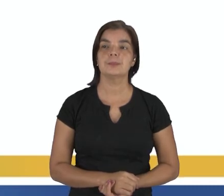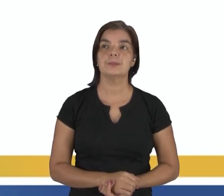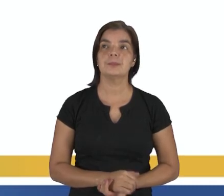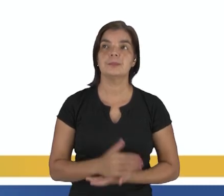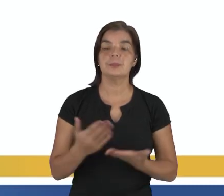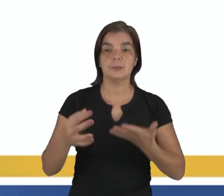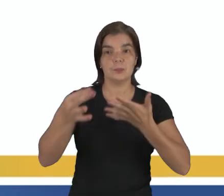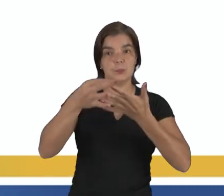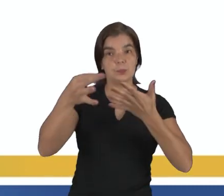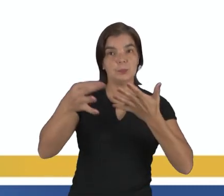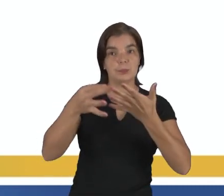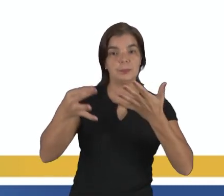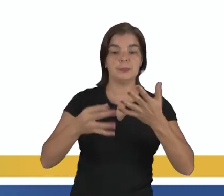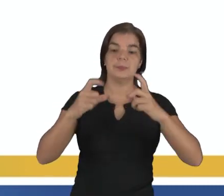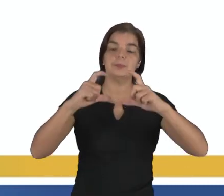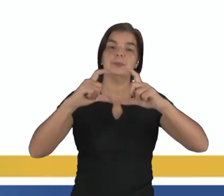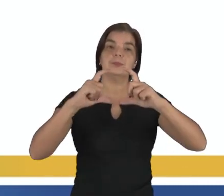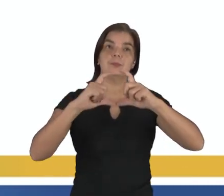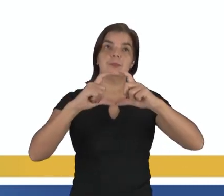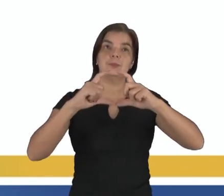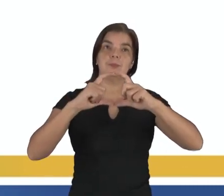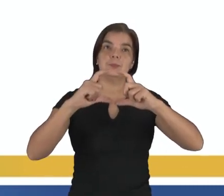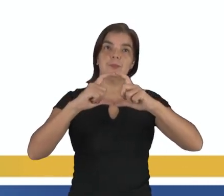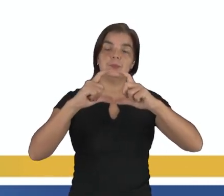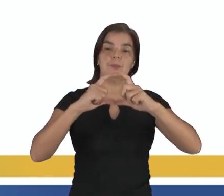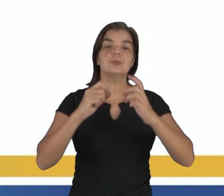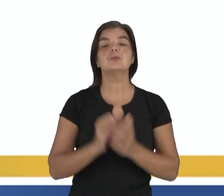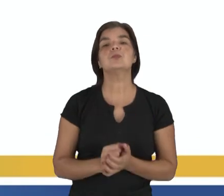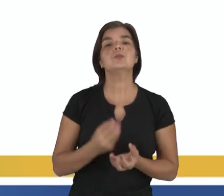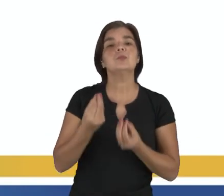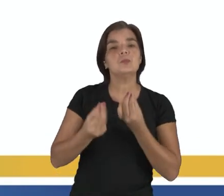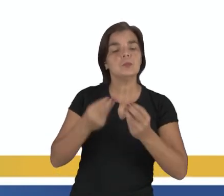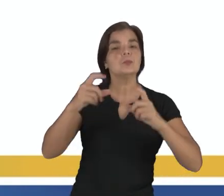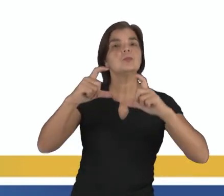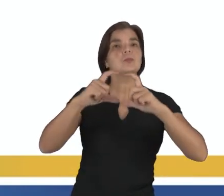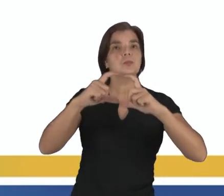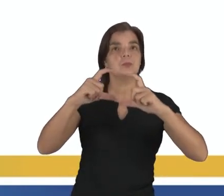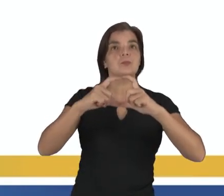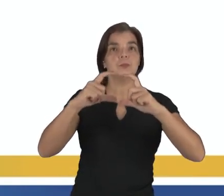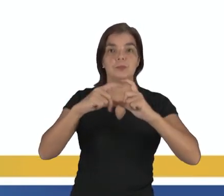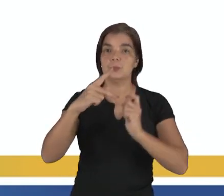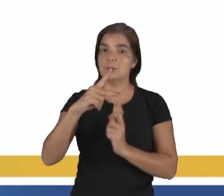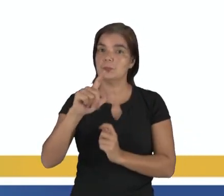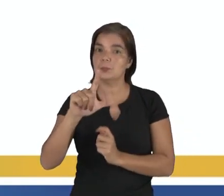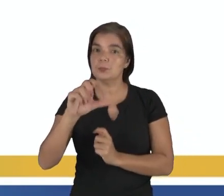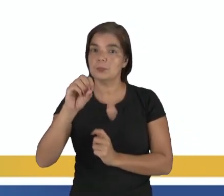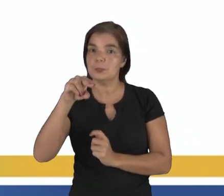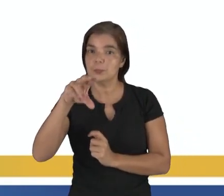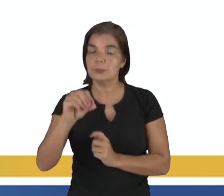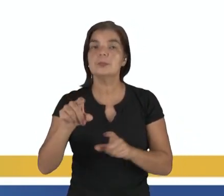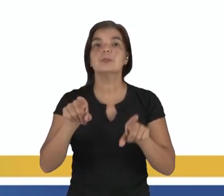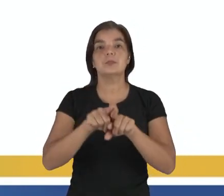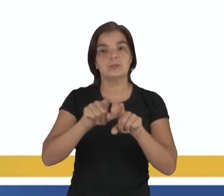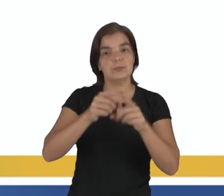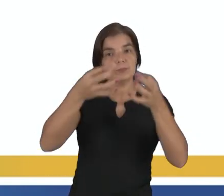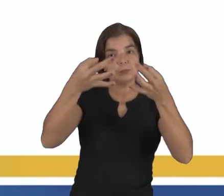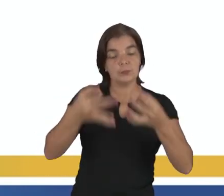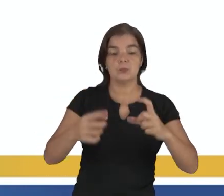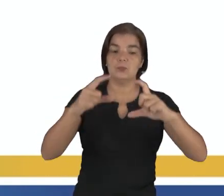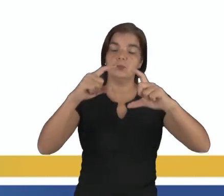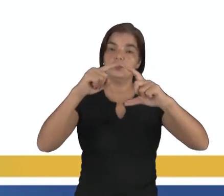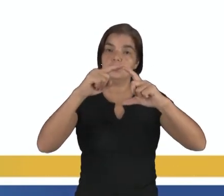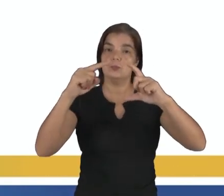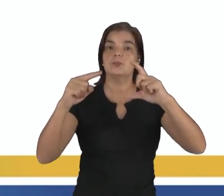Vamos ver agora os elementos do círculo. Como o círculo é uma região do plano determinada por uma circunferência,